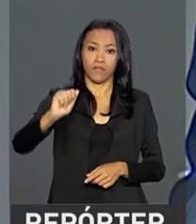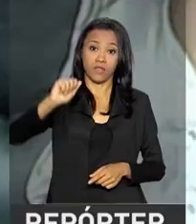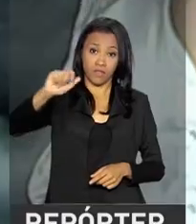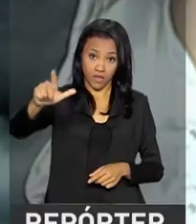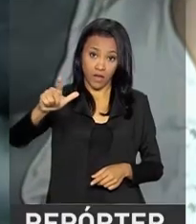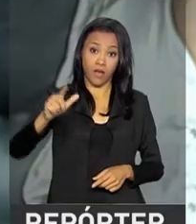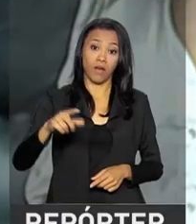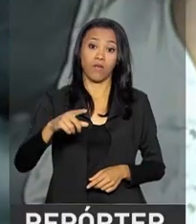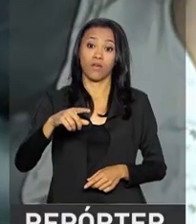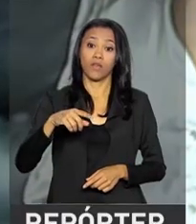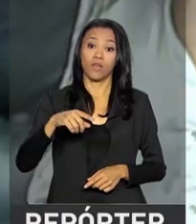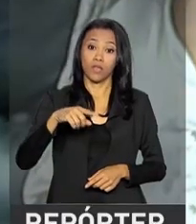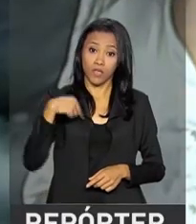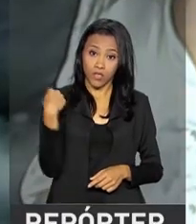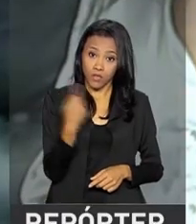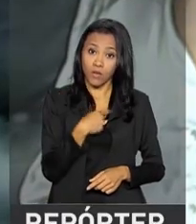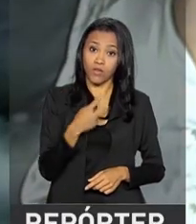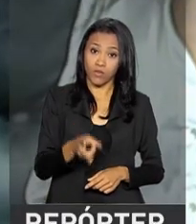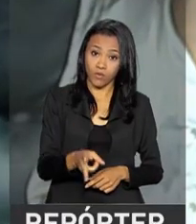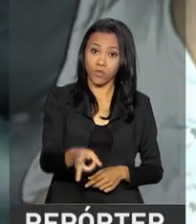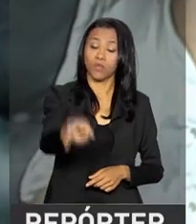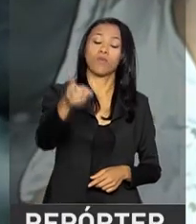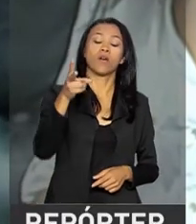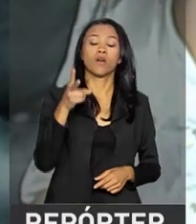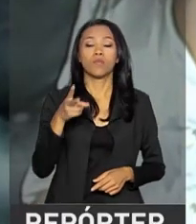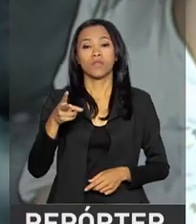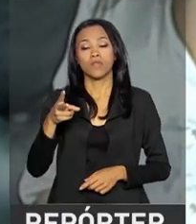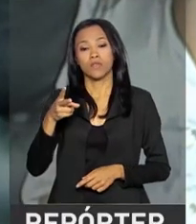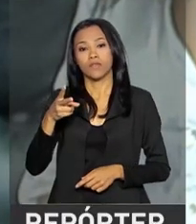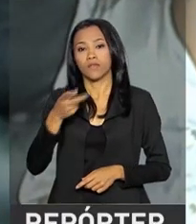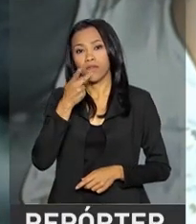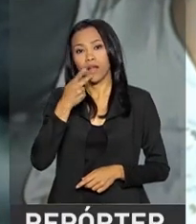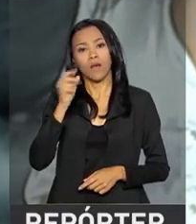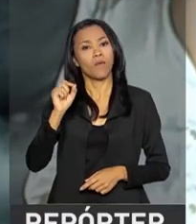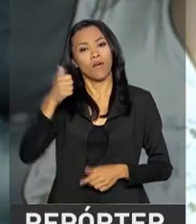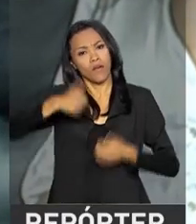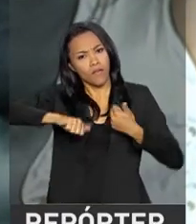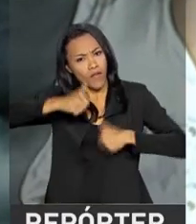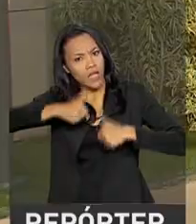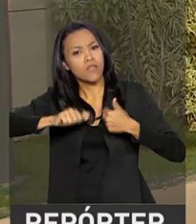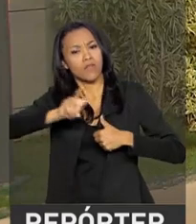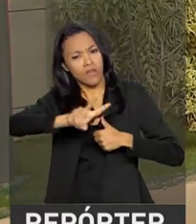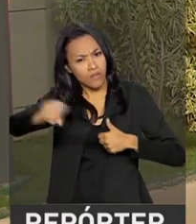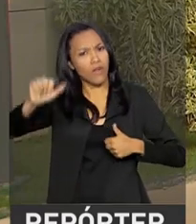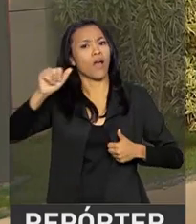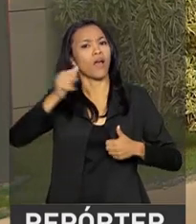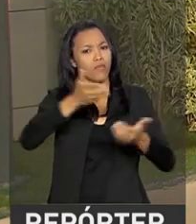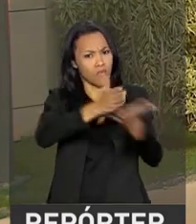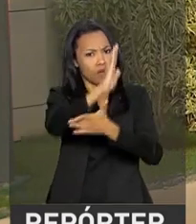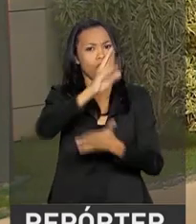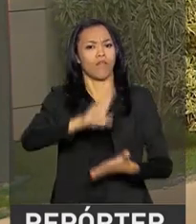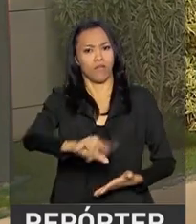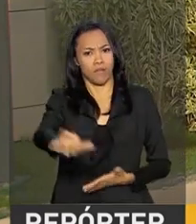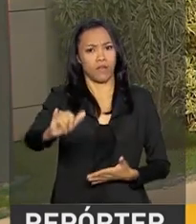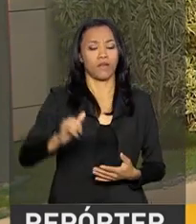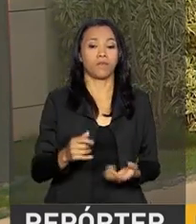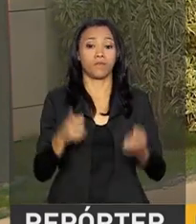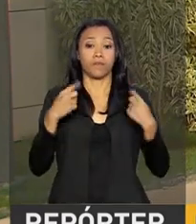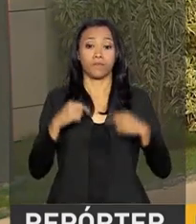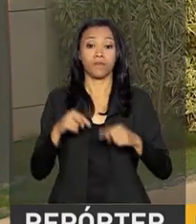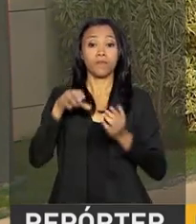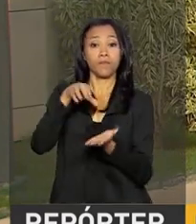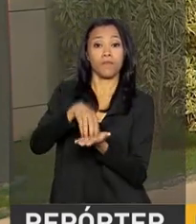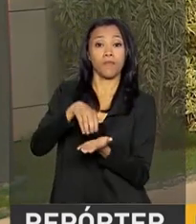continuamos afirmando a nossa avaliação de que serão aprovados apesar do rebaixamento a agência